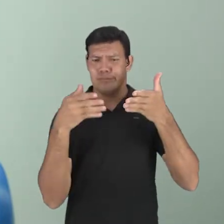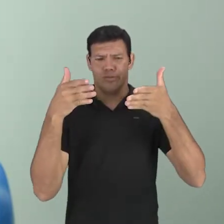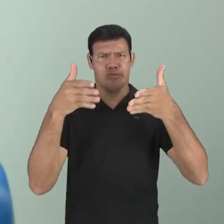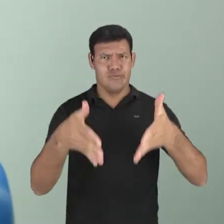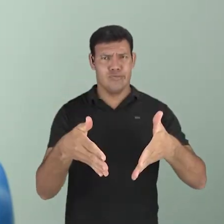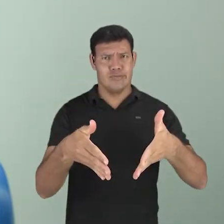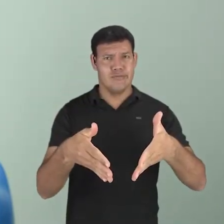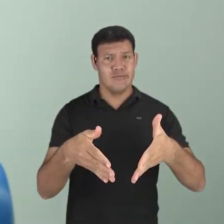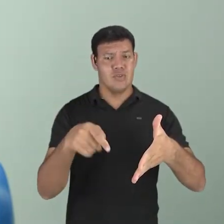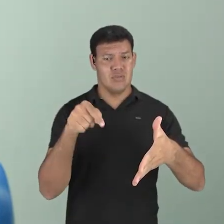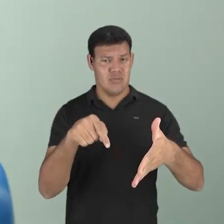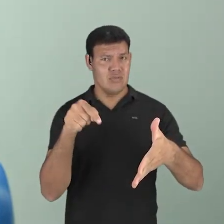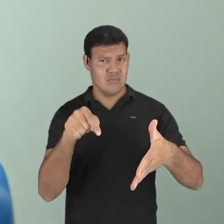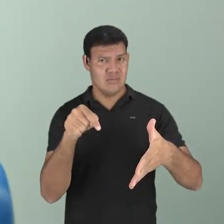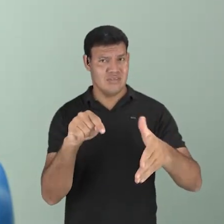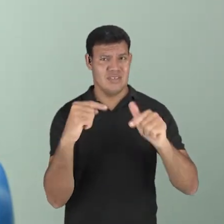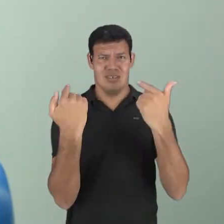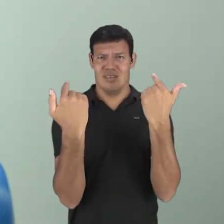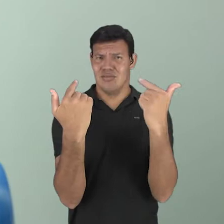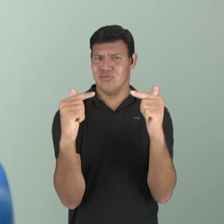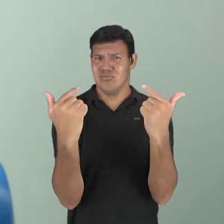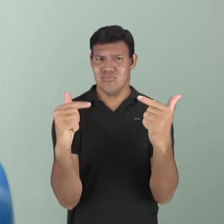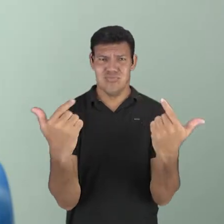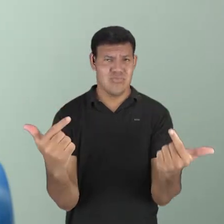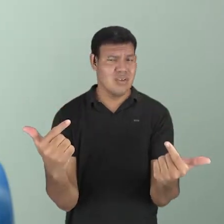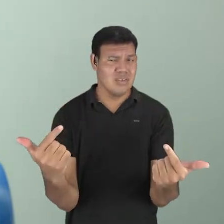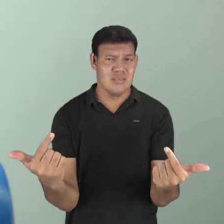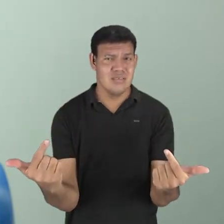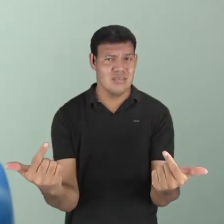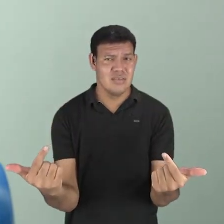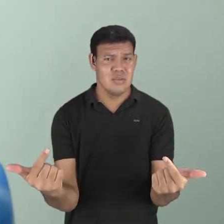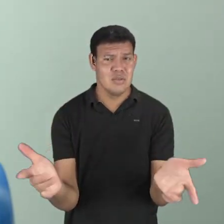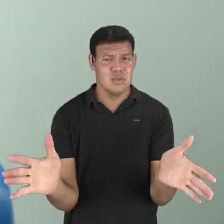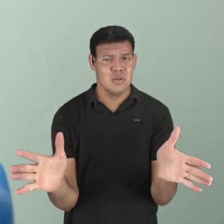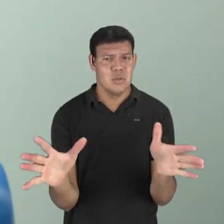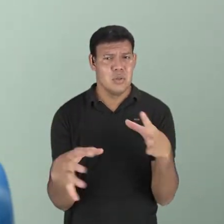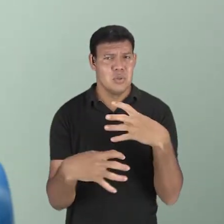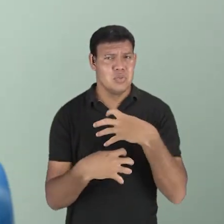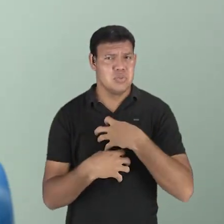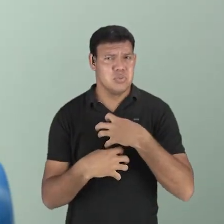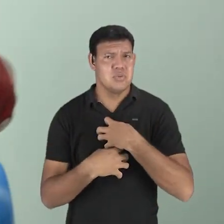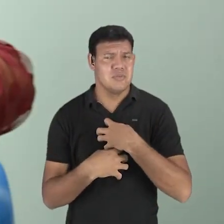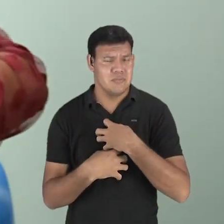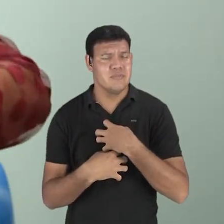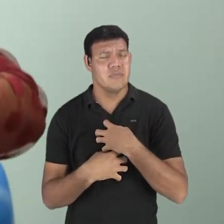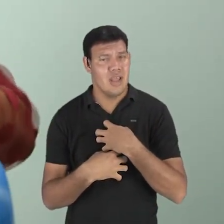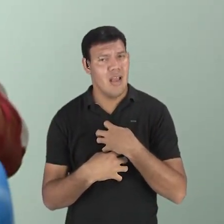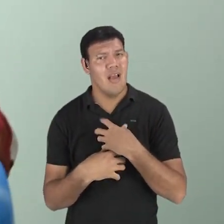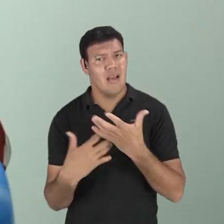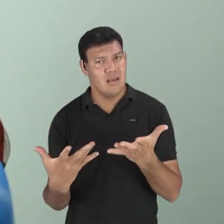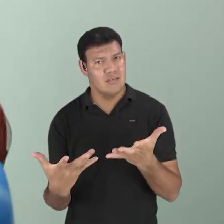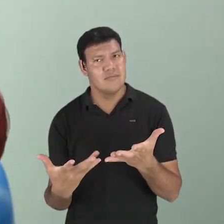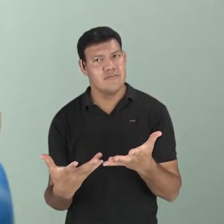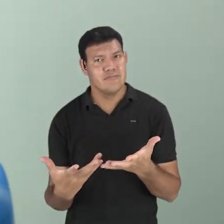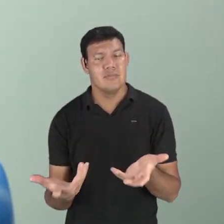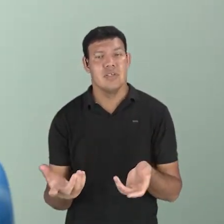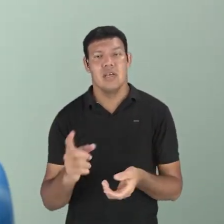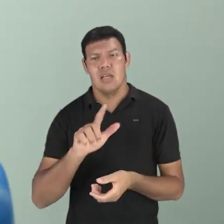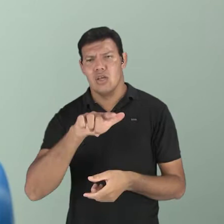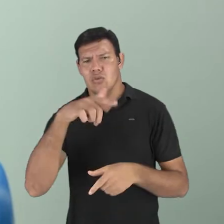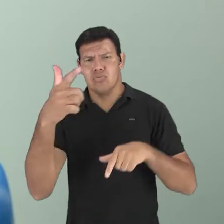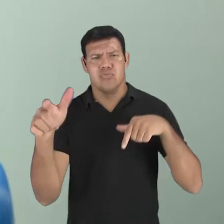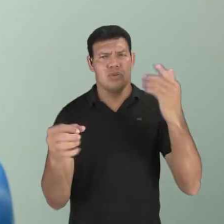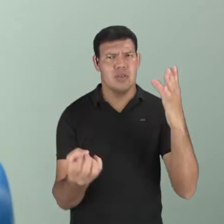ideia central, ou daquela ideia que é a mais importante, você vai perceber que surgem outras e